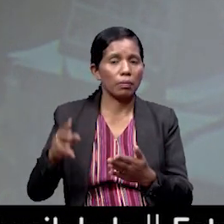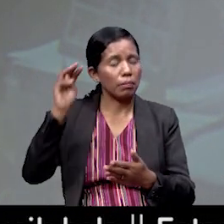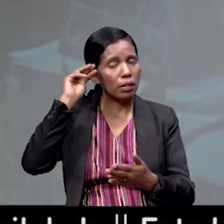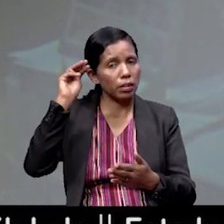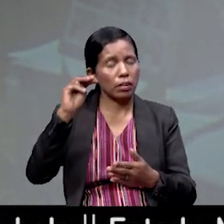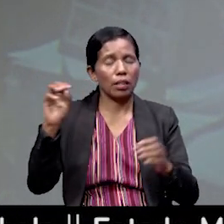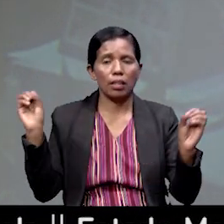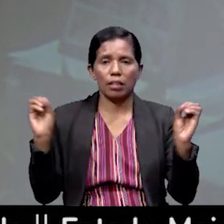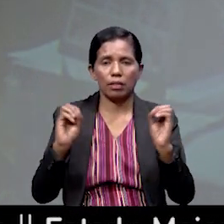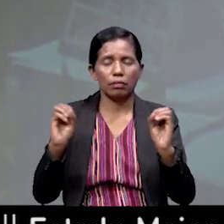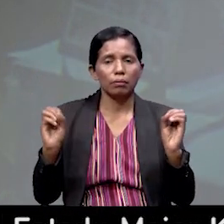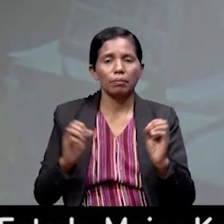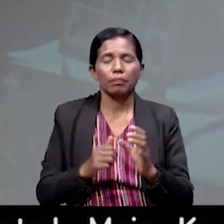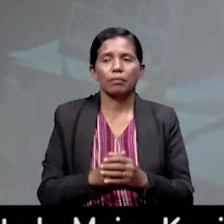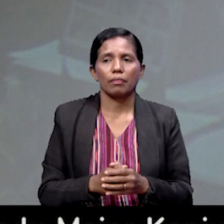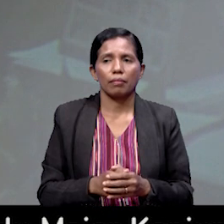laíha